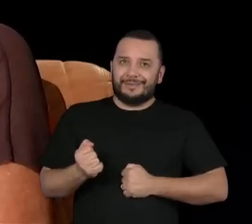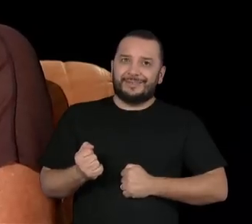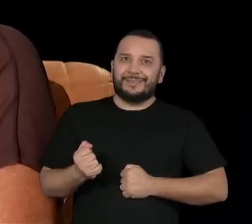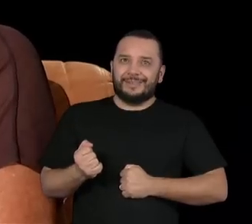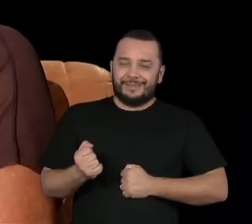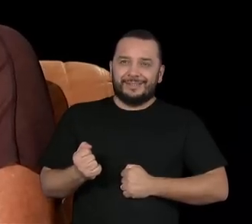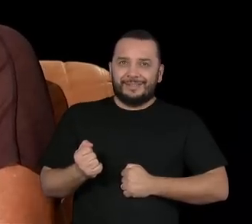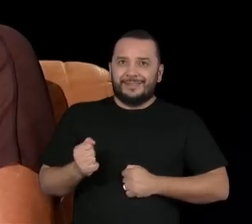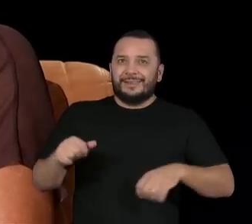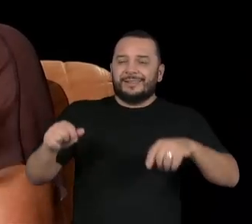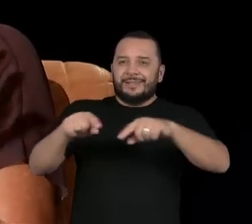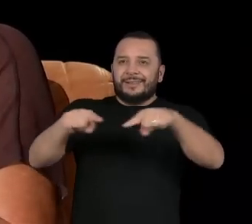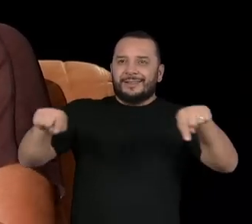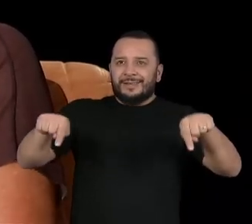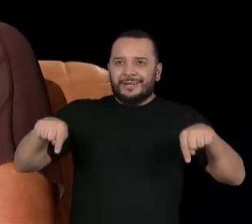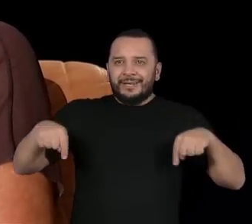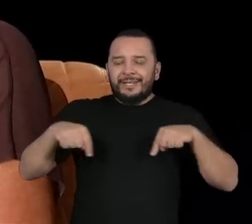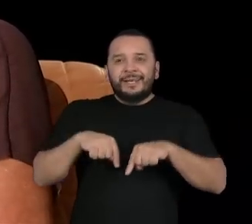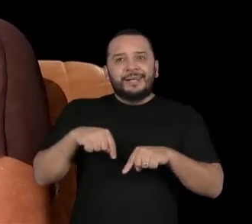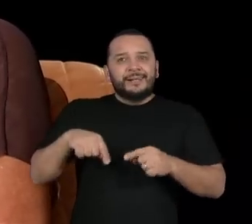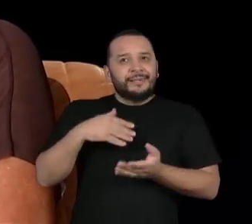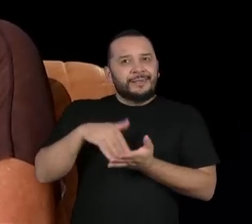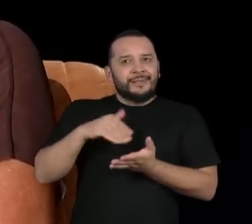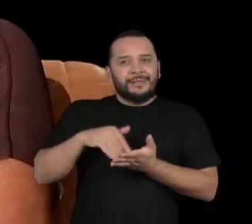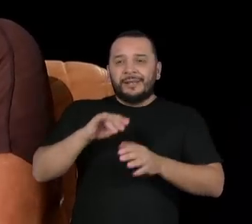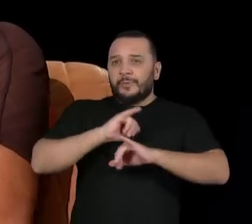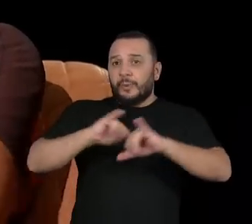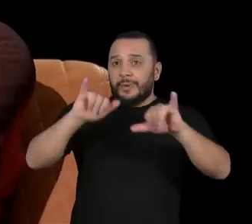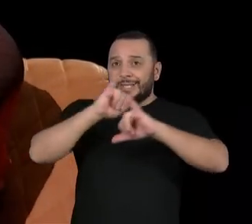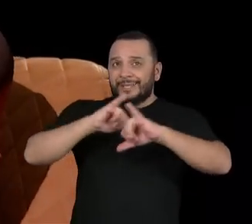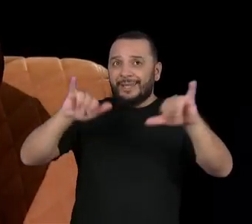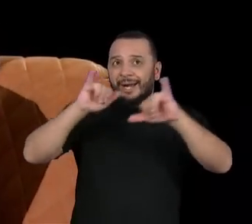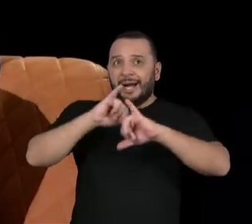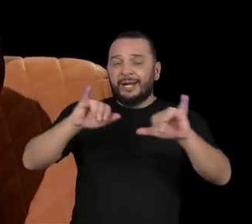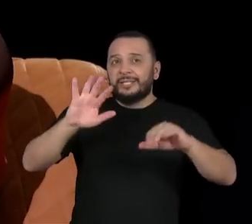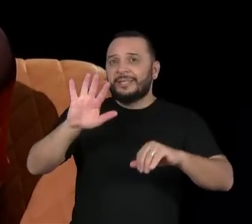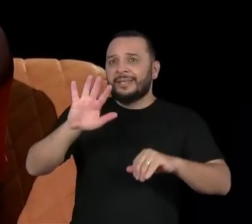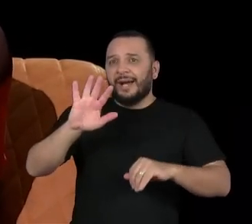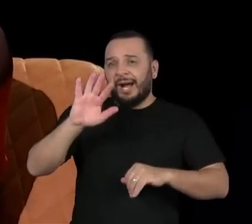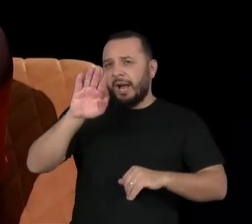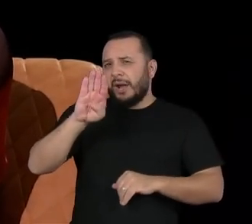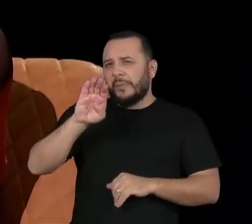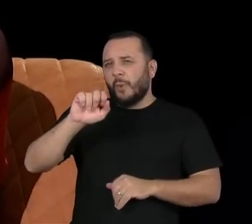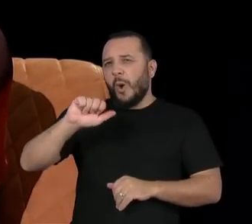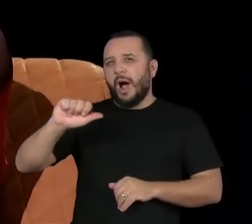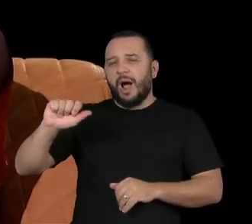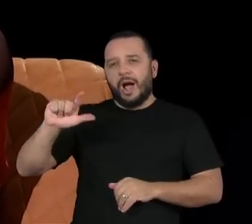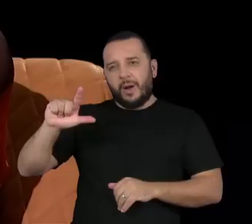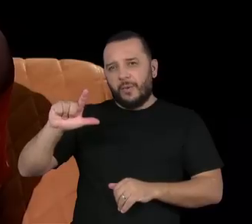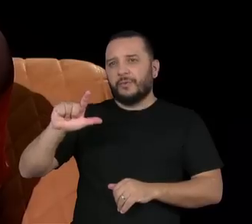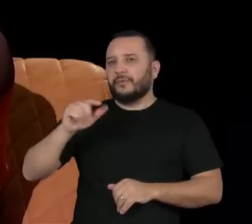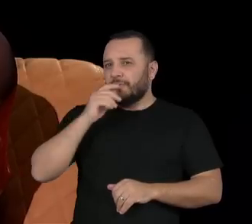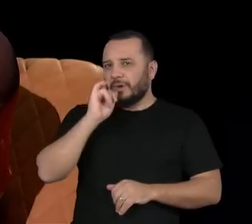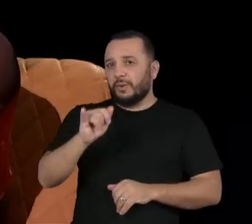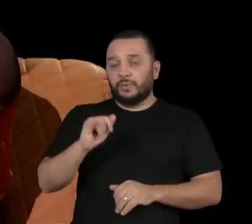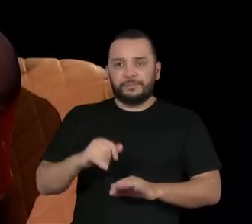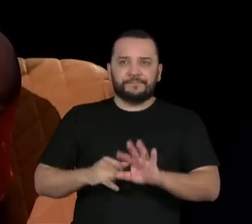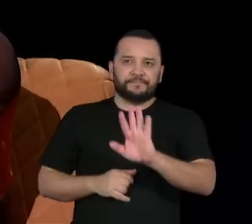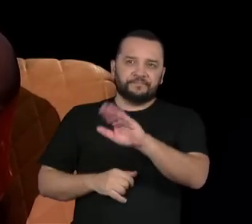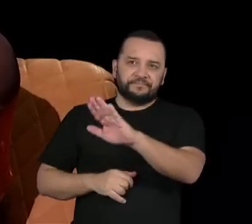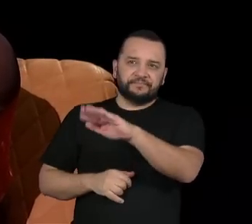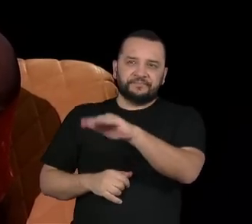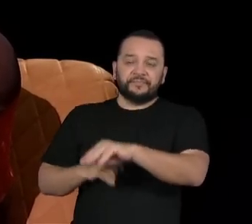num escritório de publicidade. O Fernando, aí o Boal falou assim, Fernando, é o